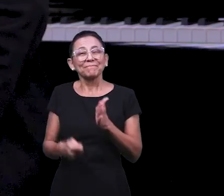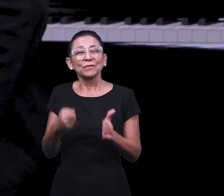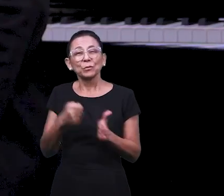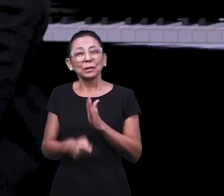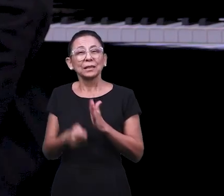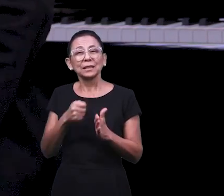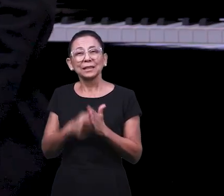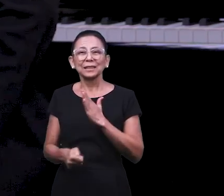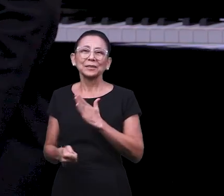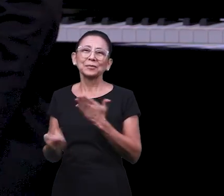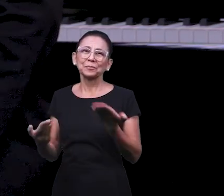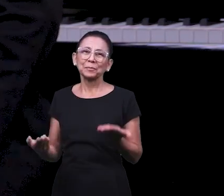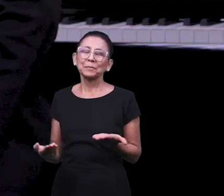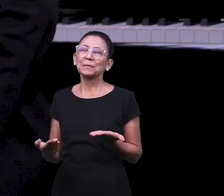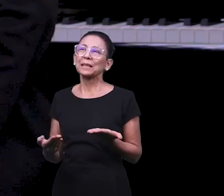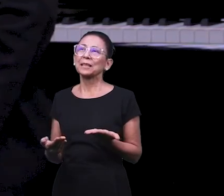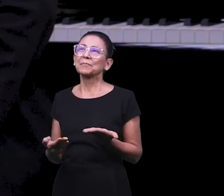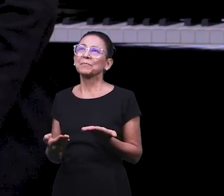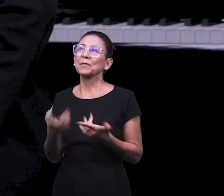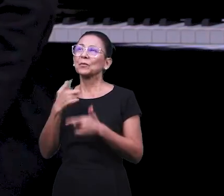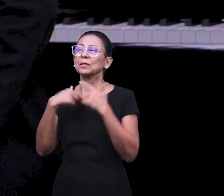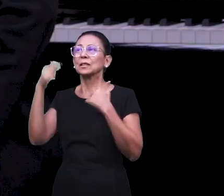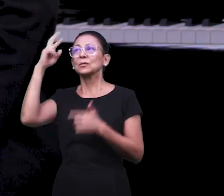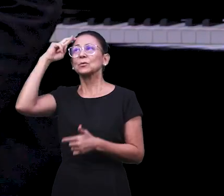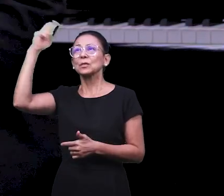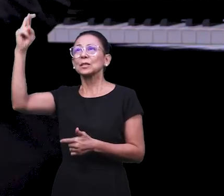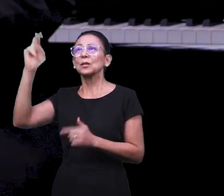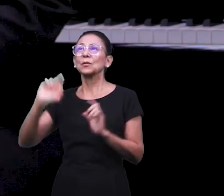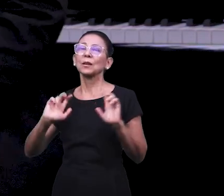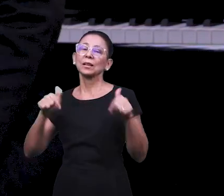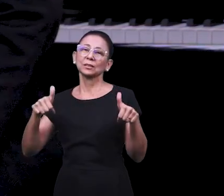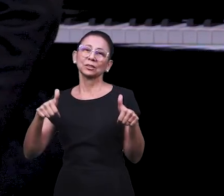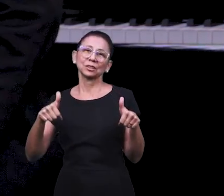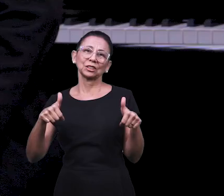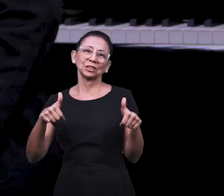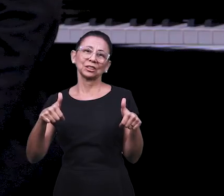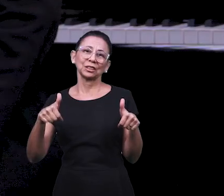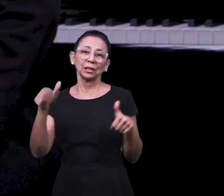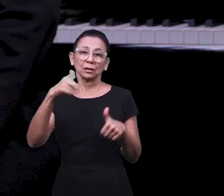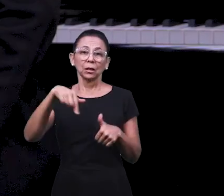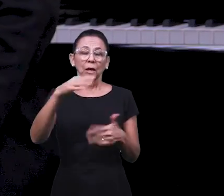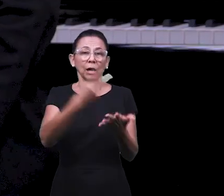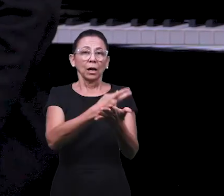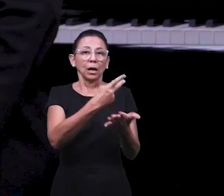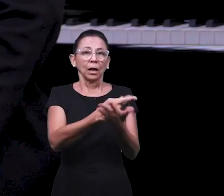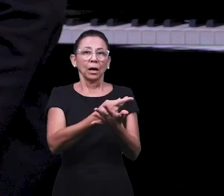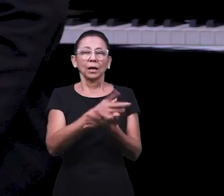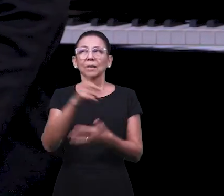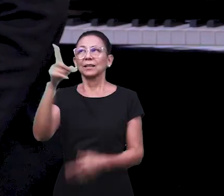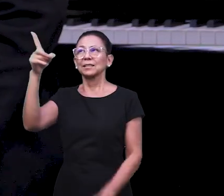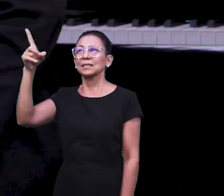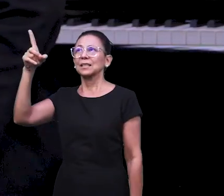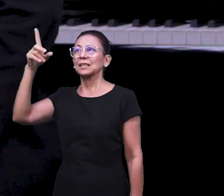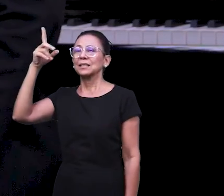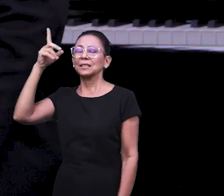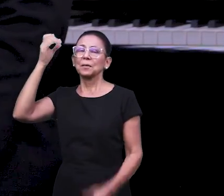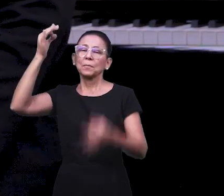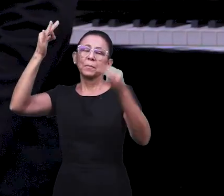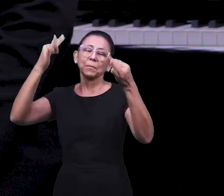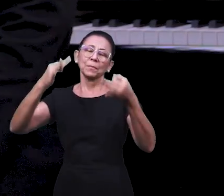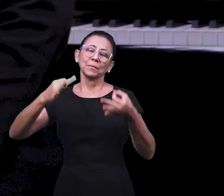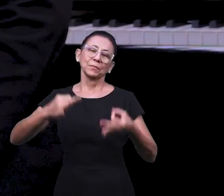Senhor. E Ele é fiel. Nós vamos errar, mas Ele não. Ele é perfeito. E Ele faz 9 anos,